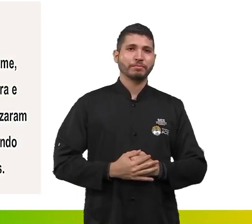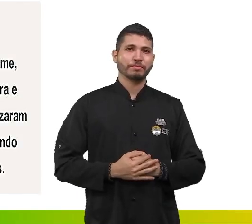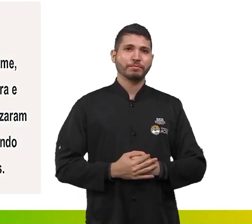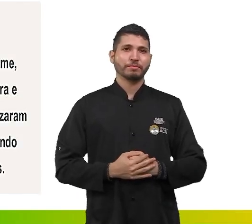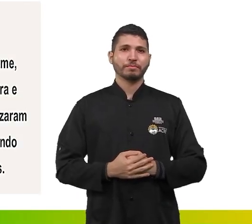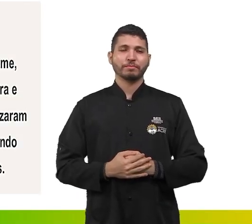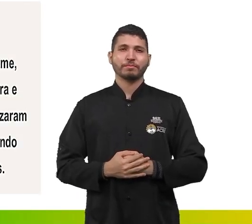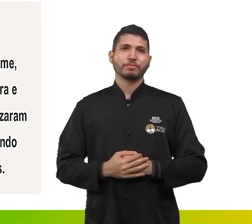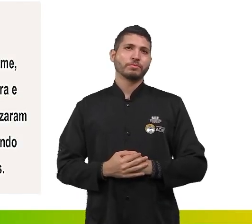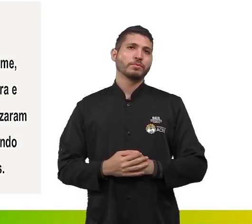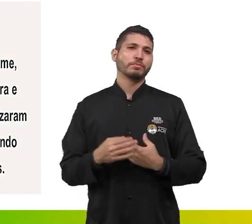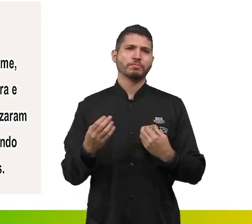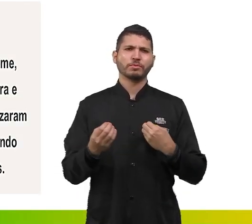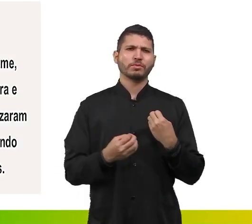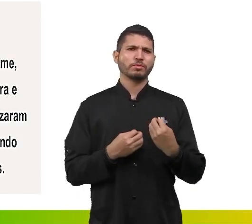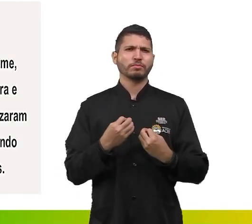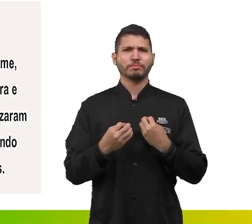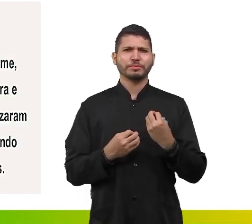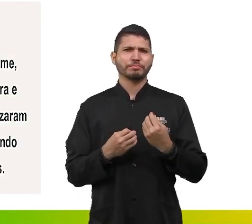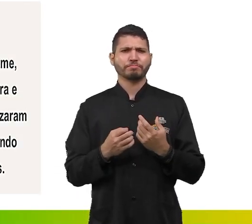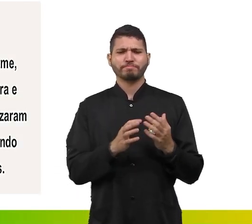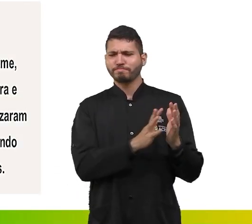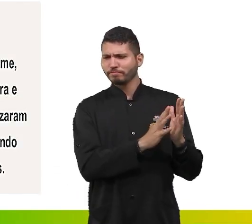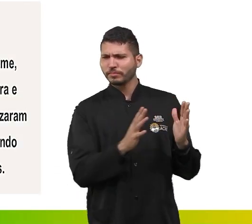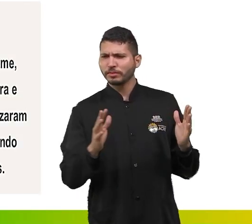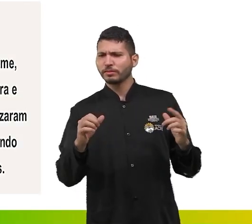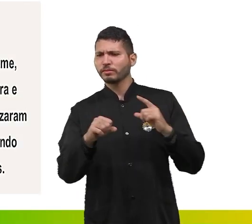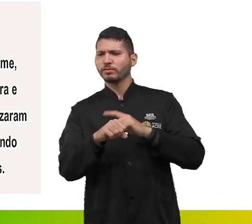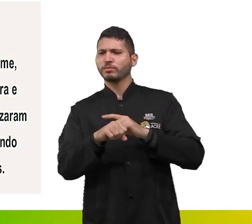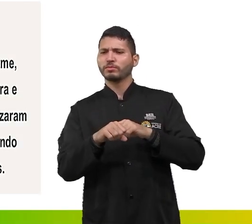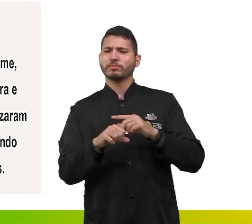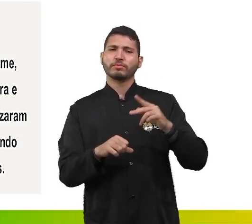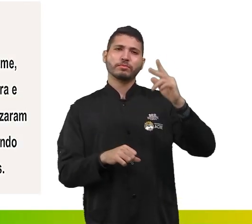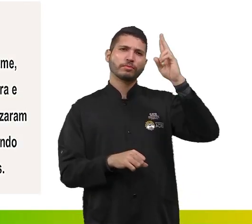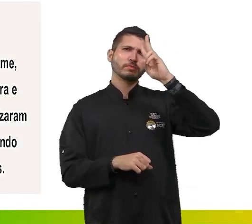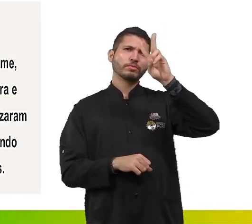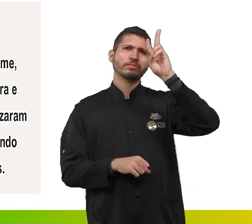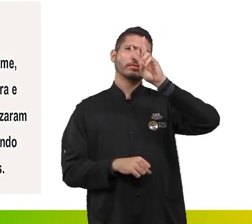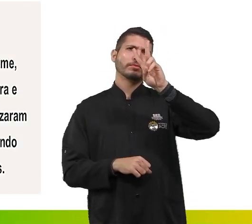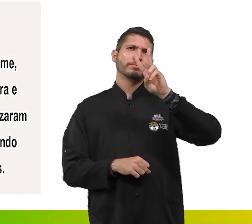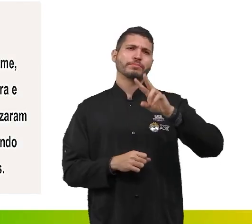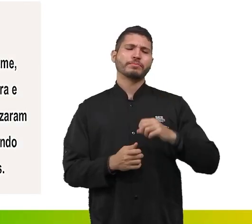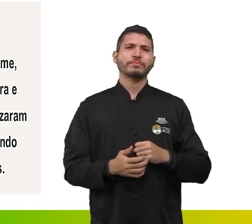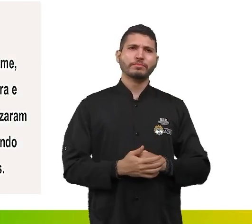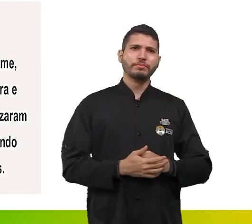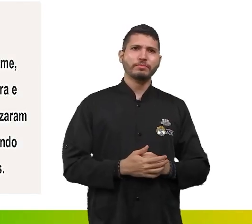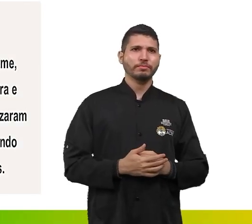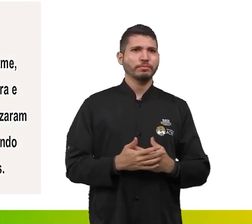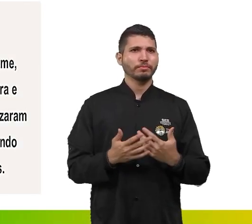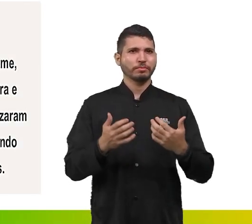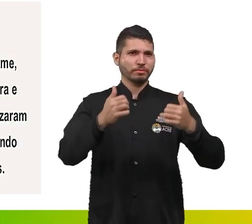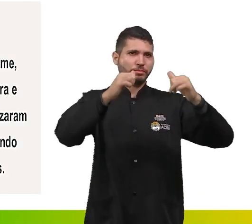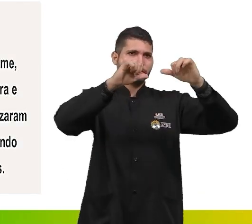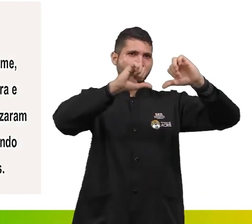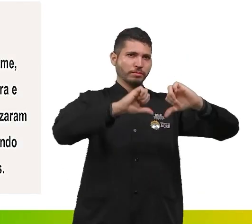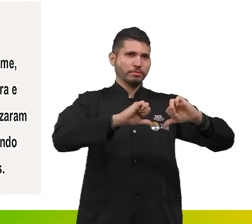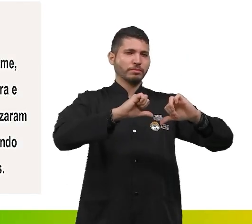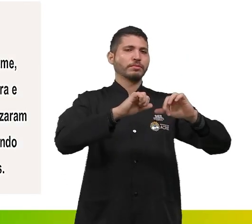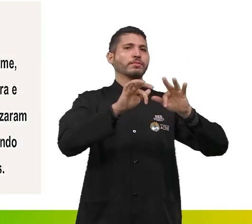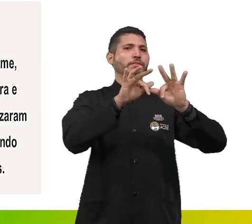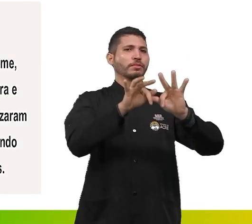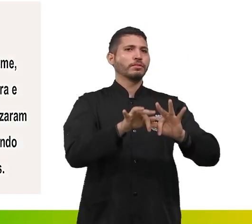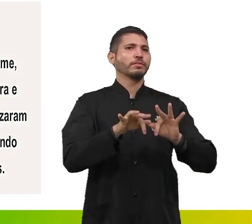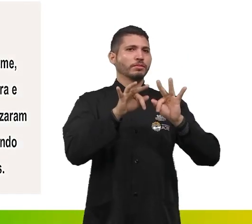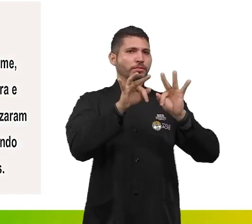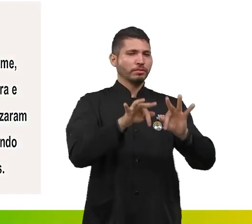isso acontece, professor? Em que momento da história isso acontece? É aqui, olha, na crise do feudalismo. Pois